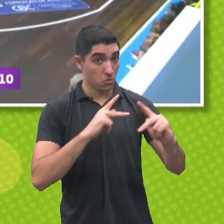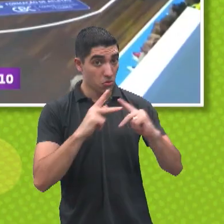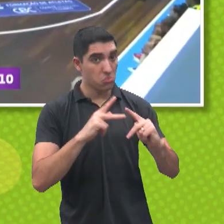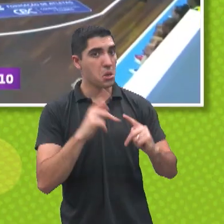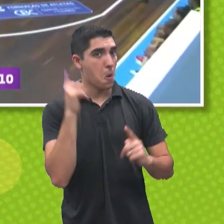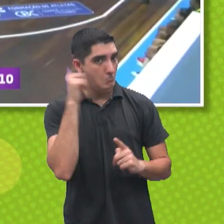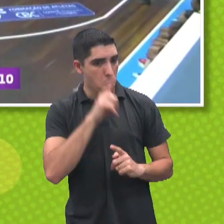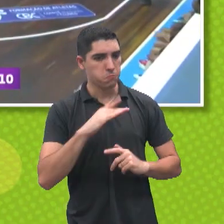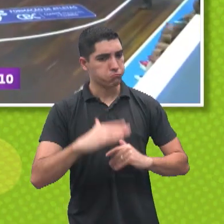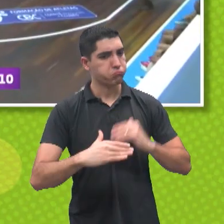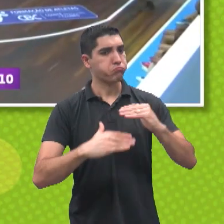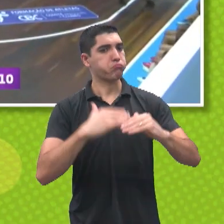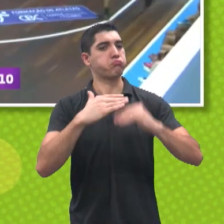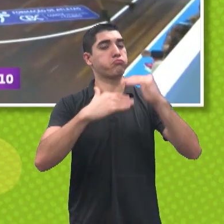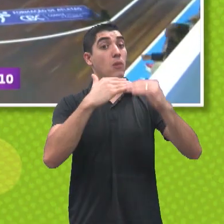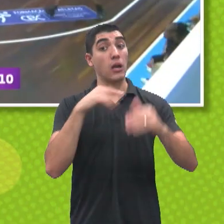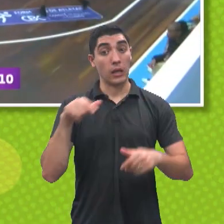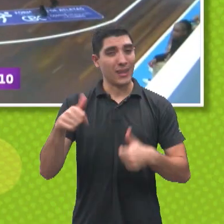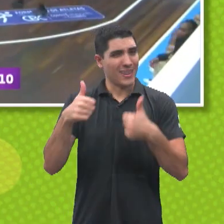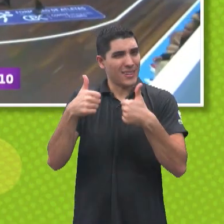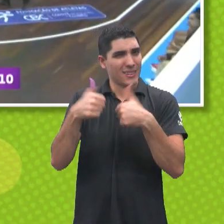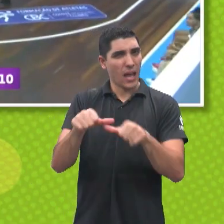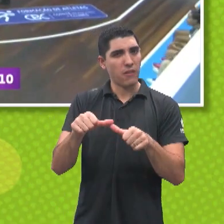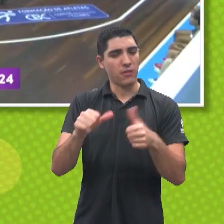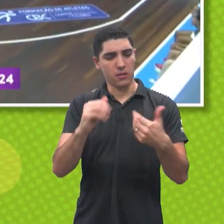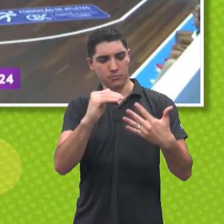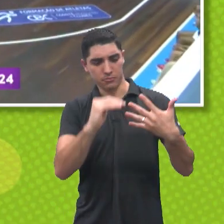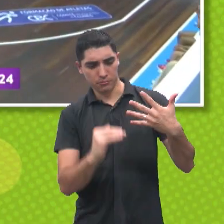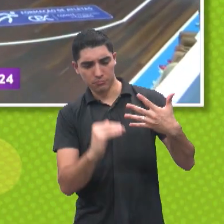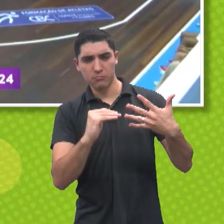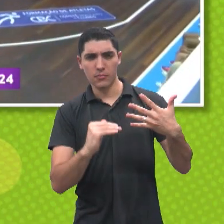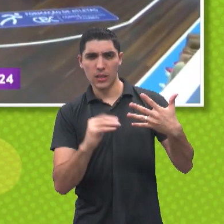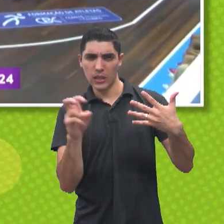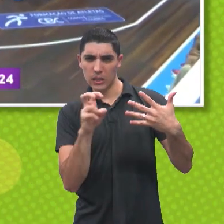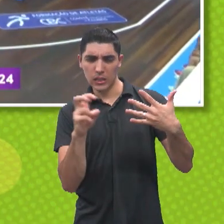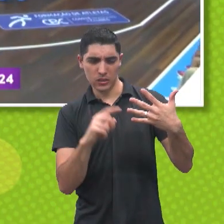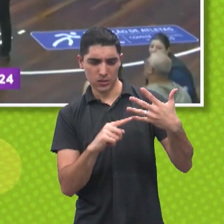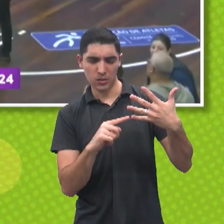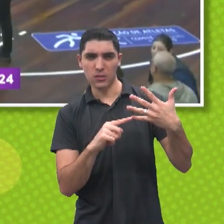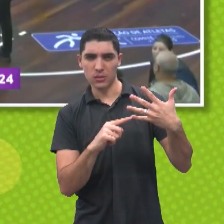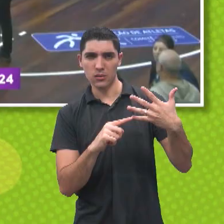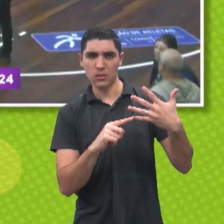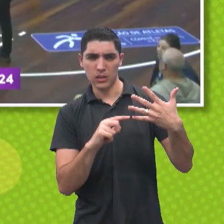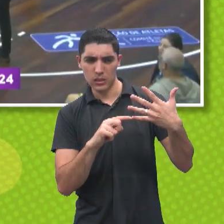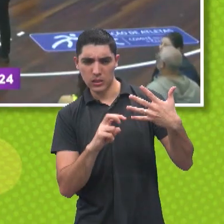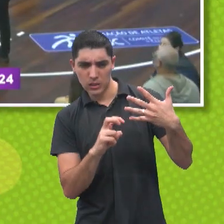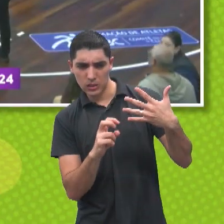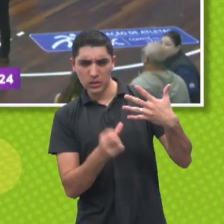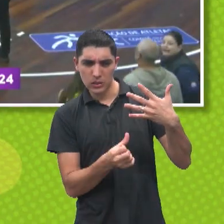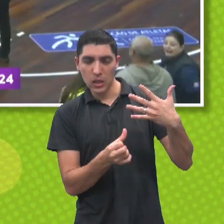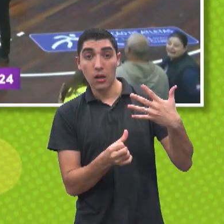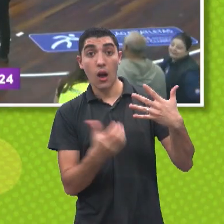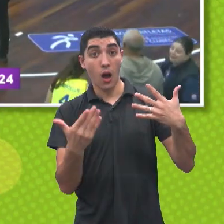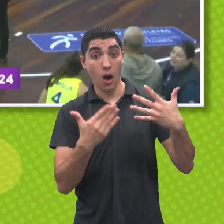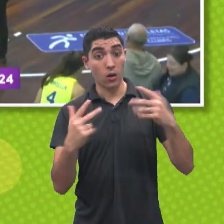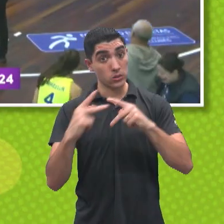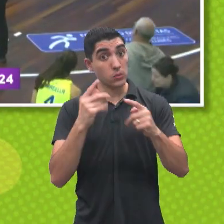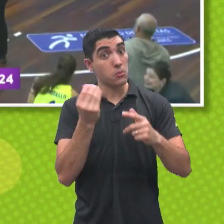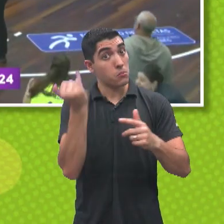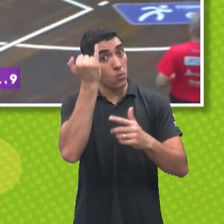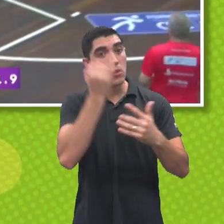e é importante porque estava empatado ali em quinto lugar, né, com os quinto, sexto ali, então é importante para desgarrar um